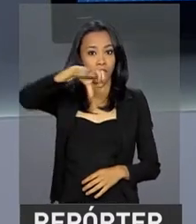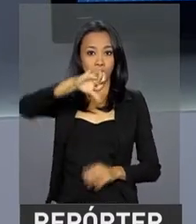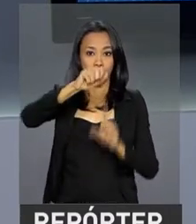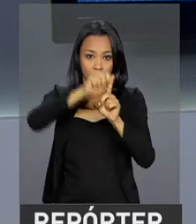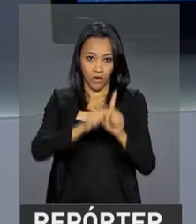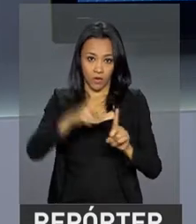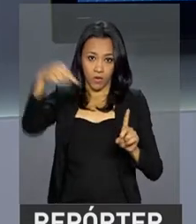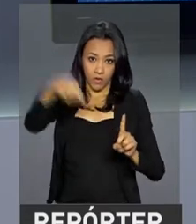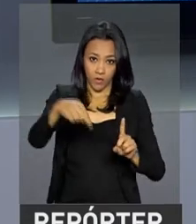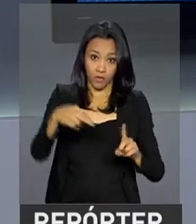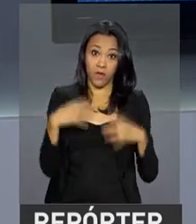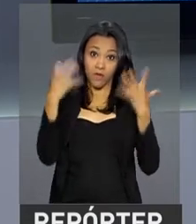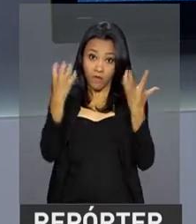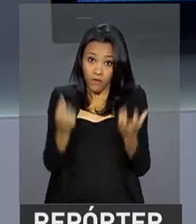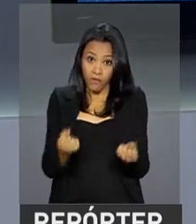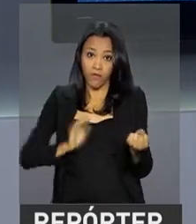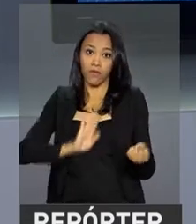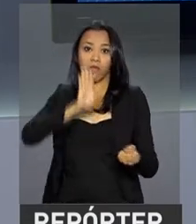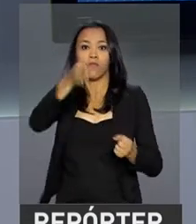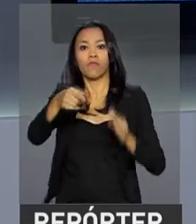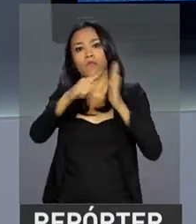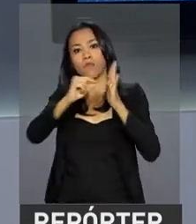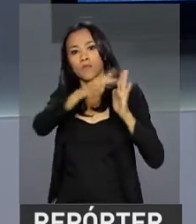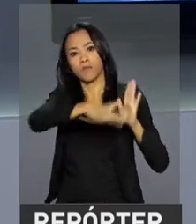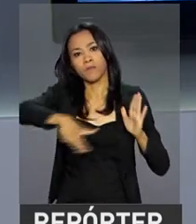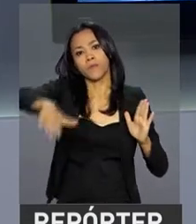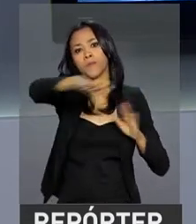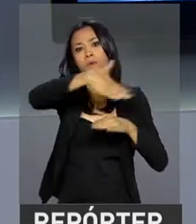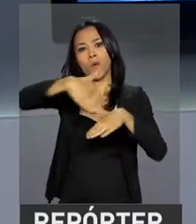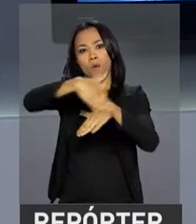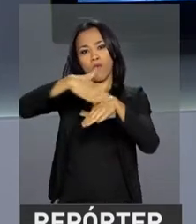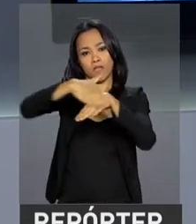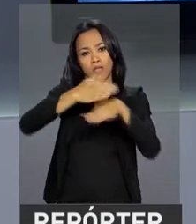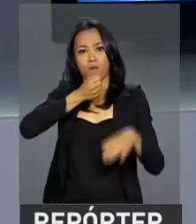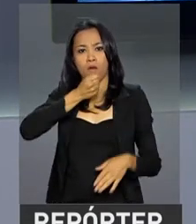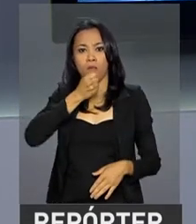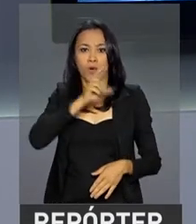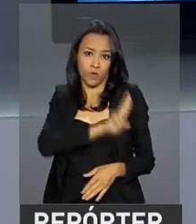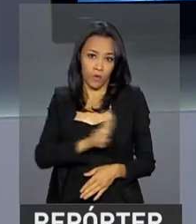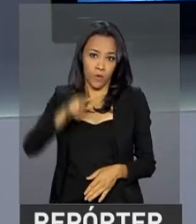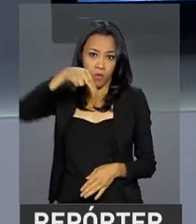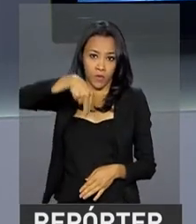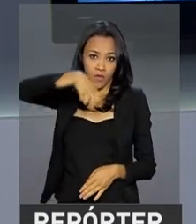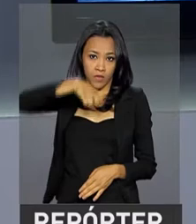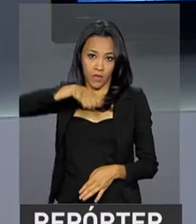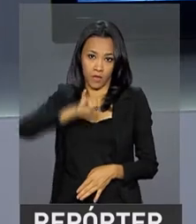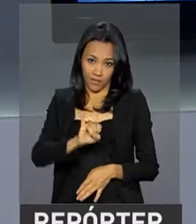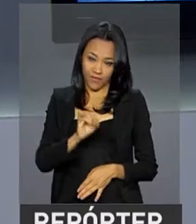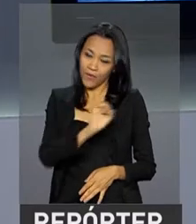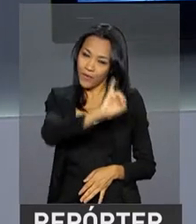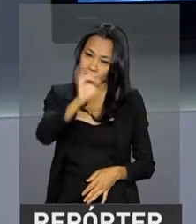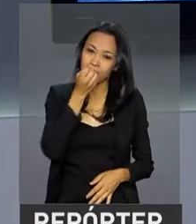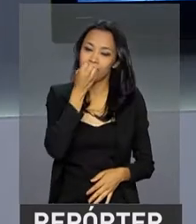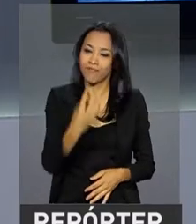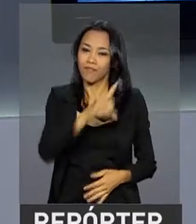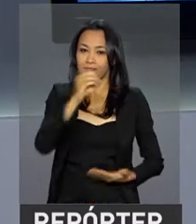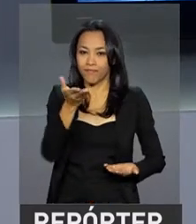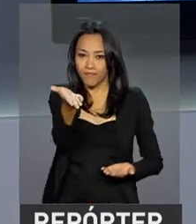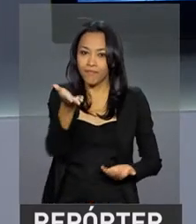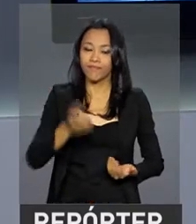novembro e nós vamos direto ao palácio do planalto conversar ao vivo com repórter nem pereira o lanac bom dia pra